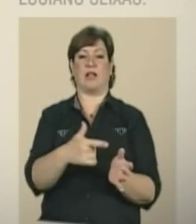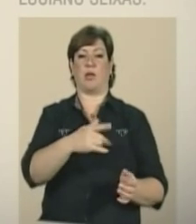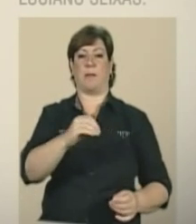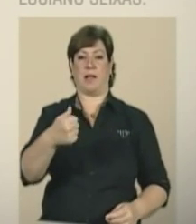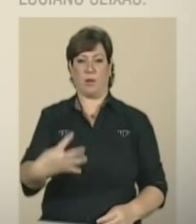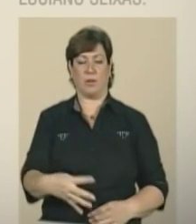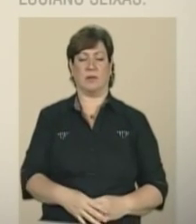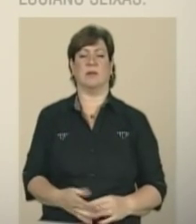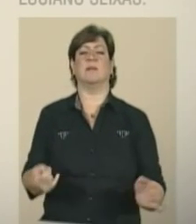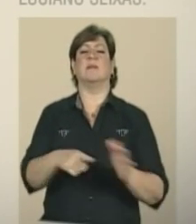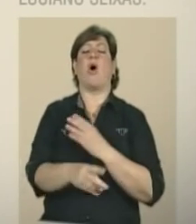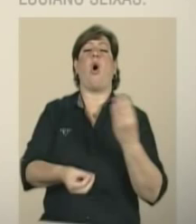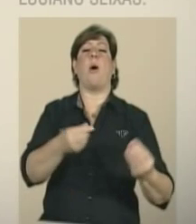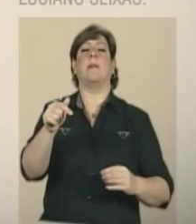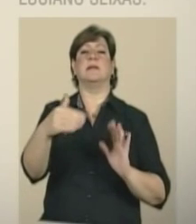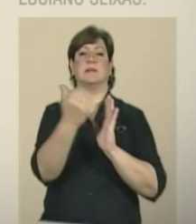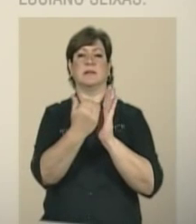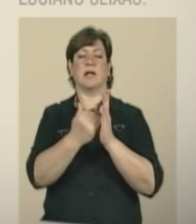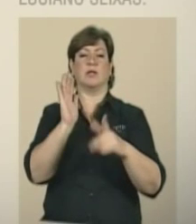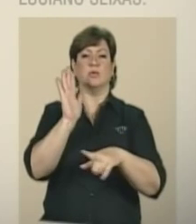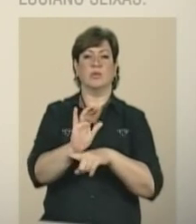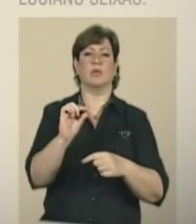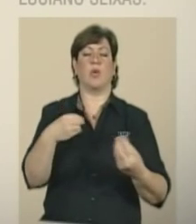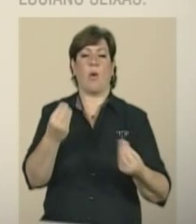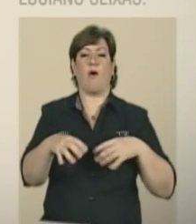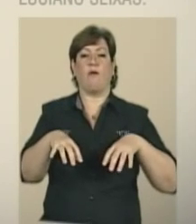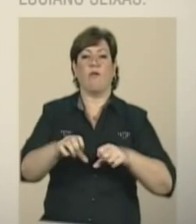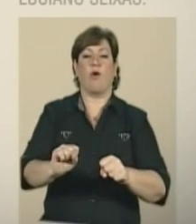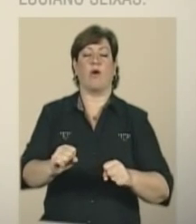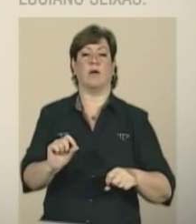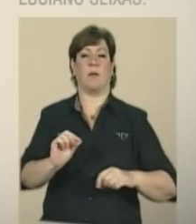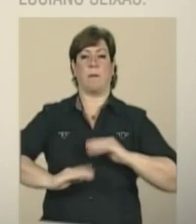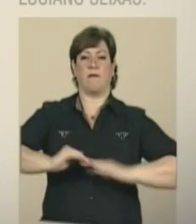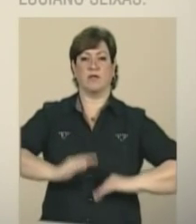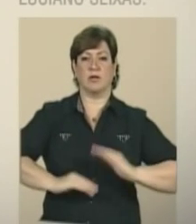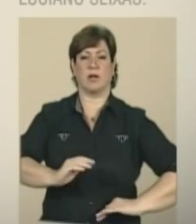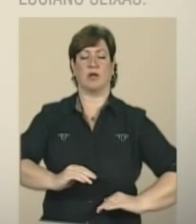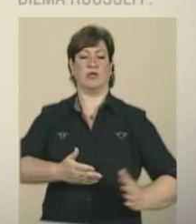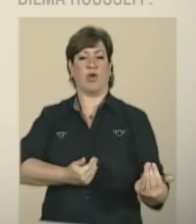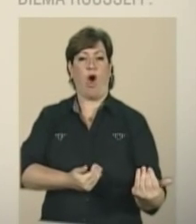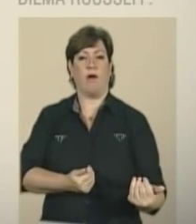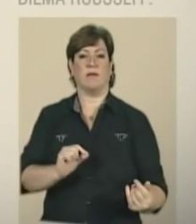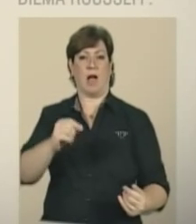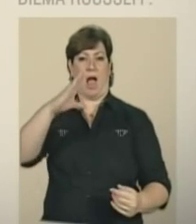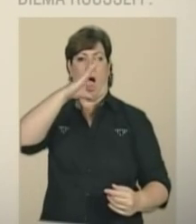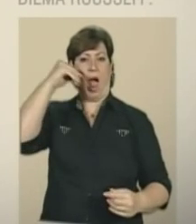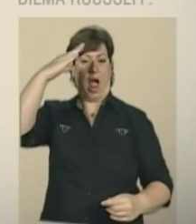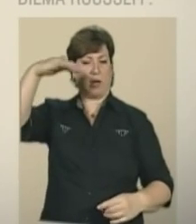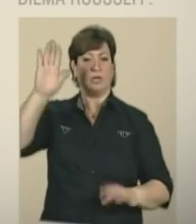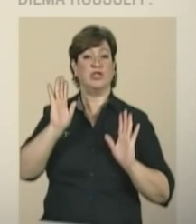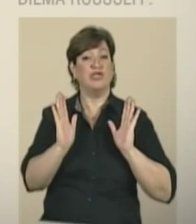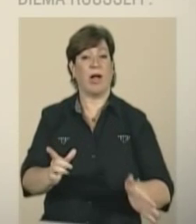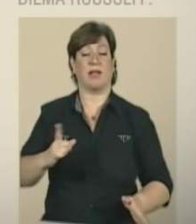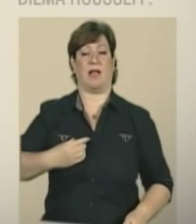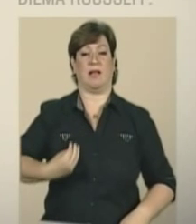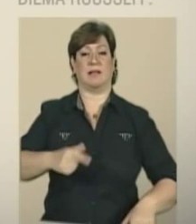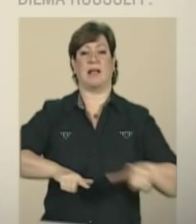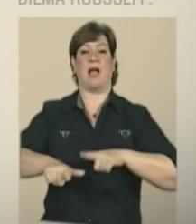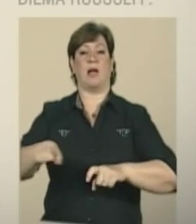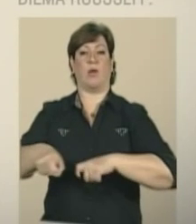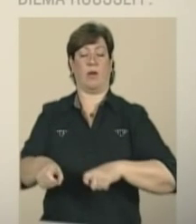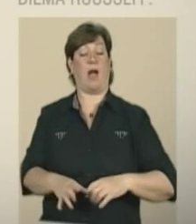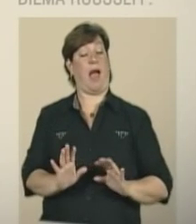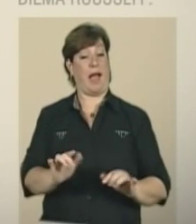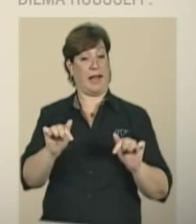pronacampo vai apoiar a formação profissional dos jovens e adultos que já trabalham no campo ah Luciano aí nós vamos